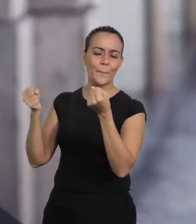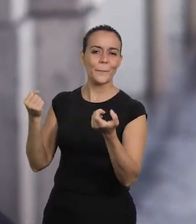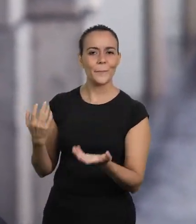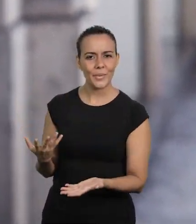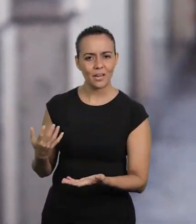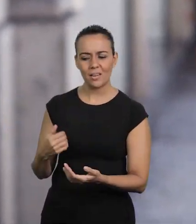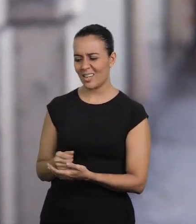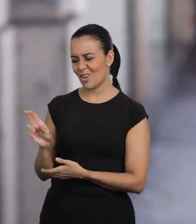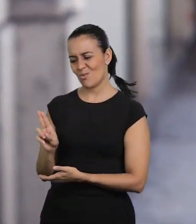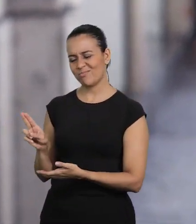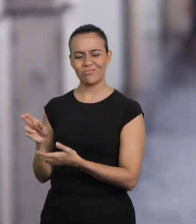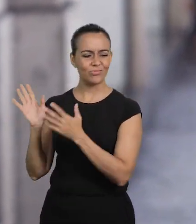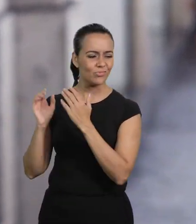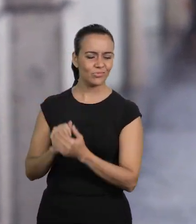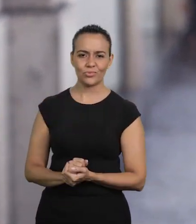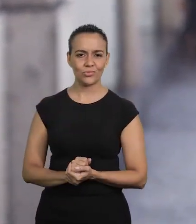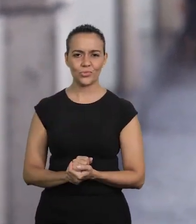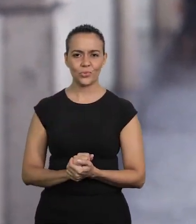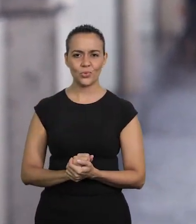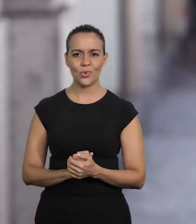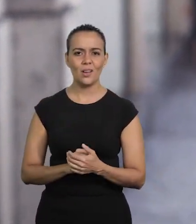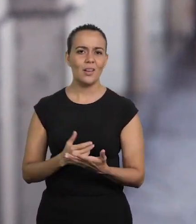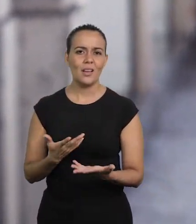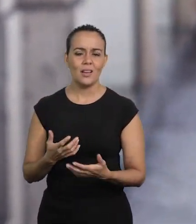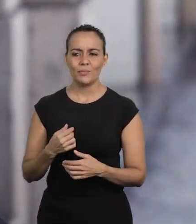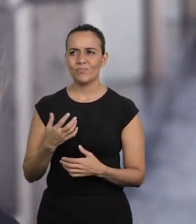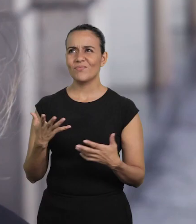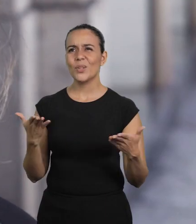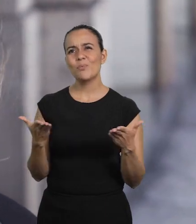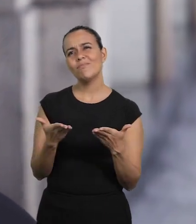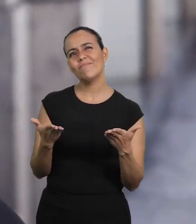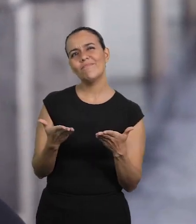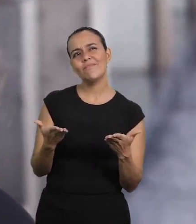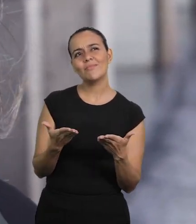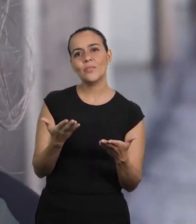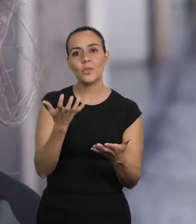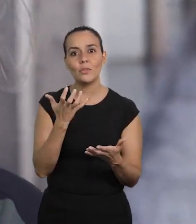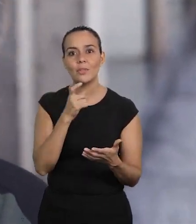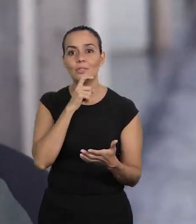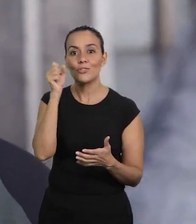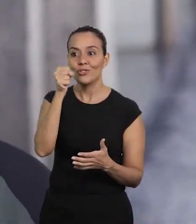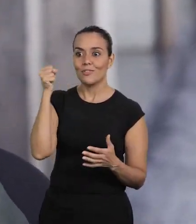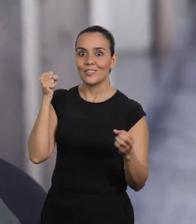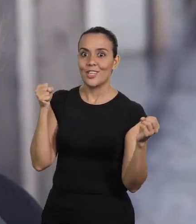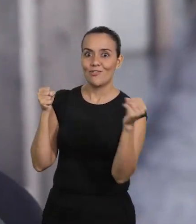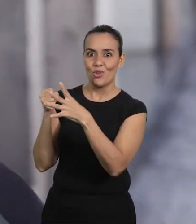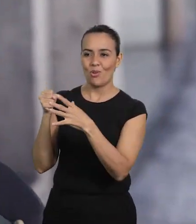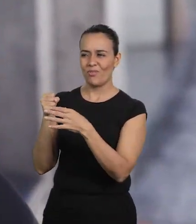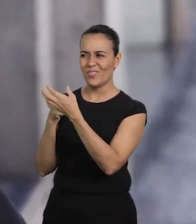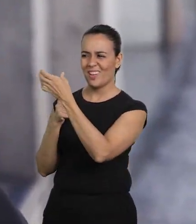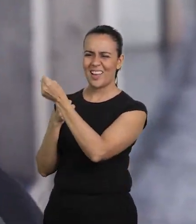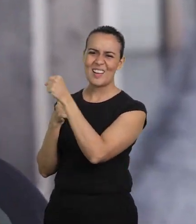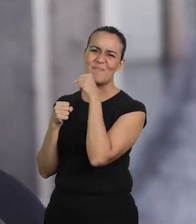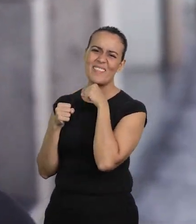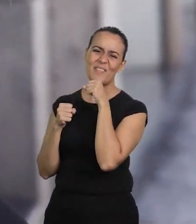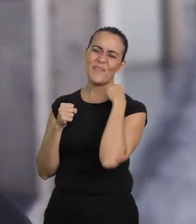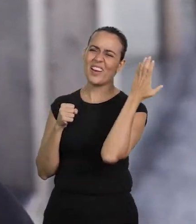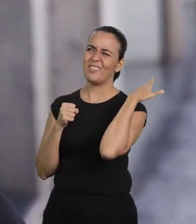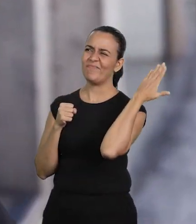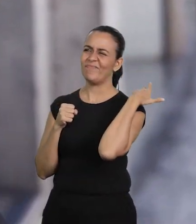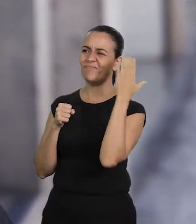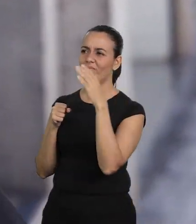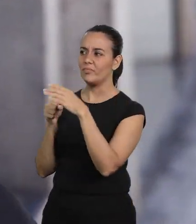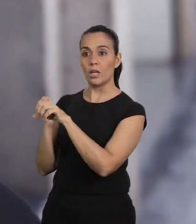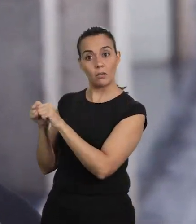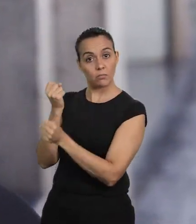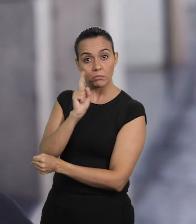obsoleto, ou seja, você olhar e falar assim: agora eu quero uma geladeira nova, porque a geladeira branca está ultrapassada, eu quero uma geladeira agora,